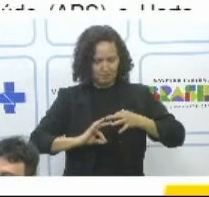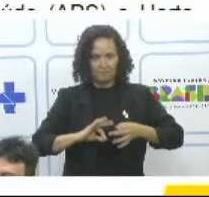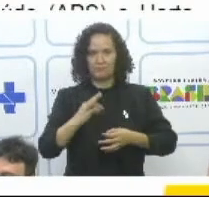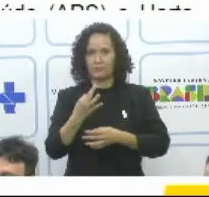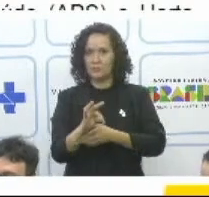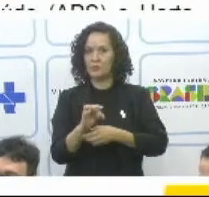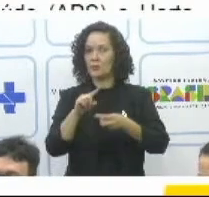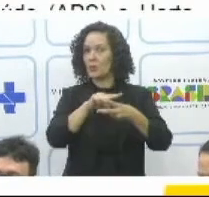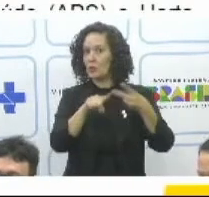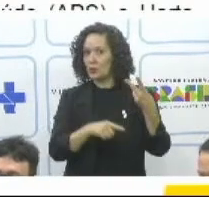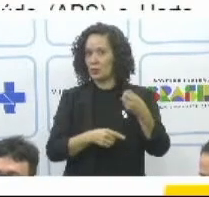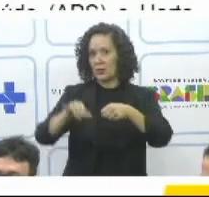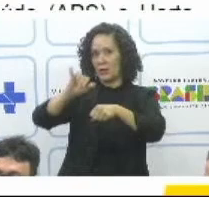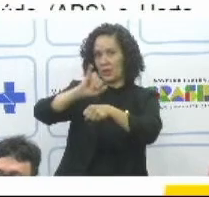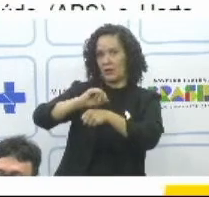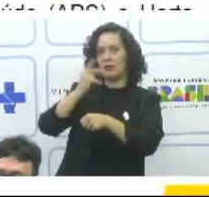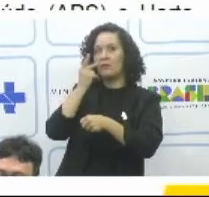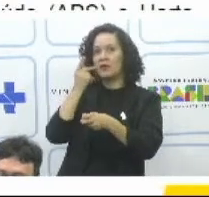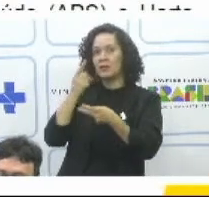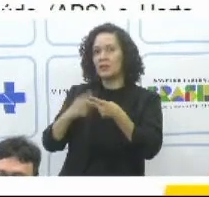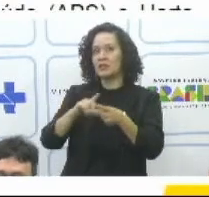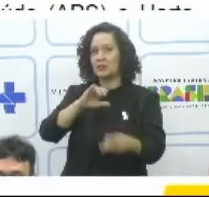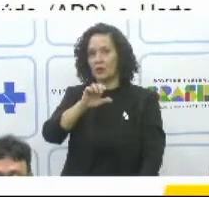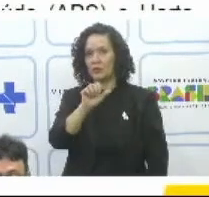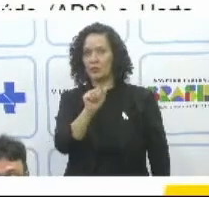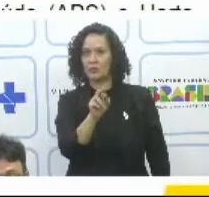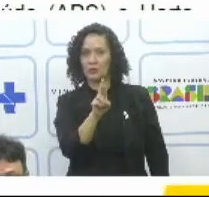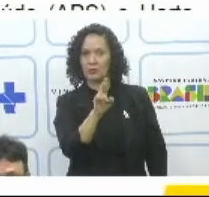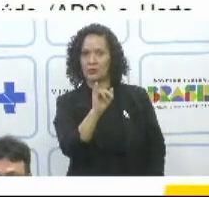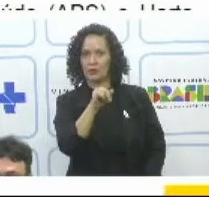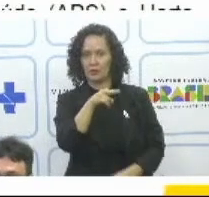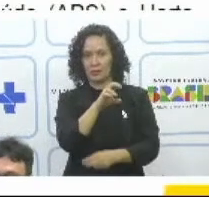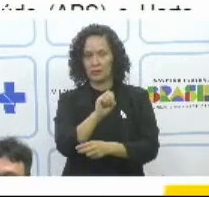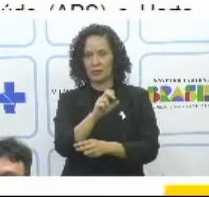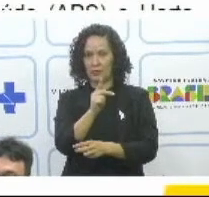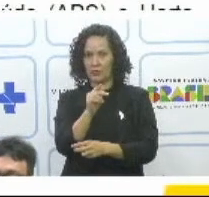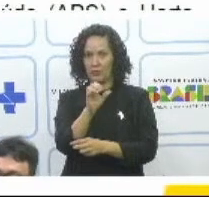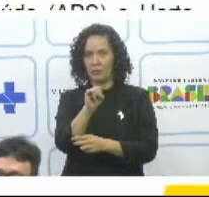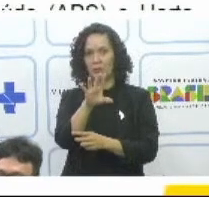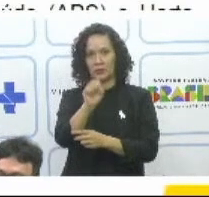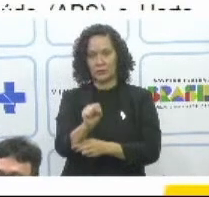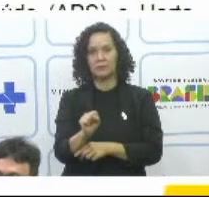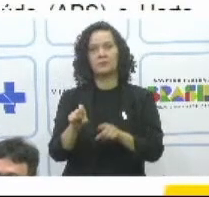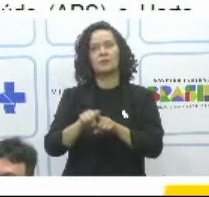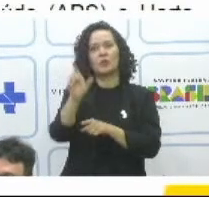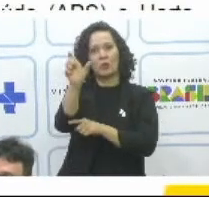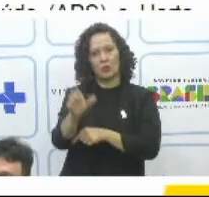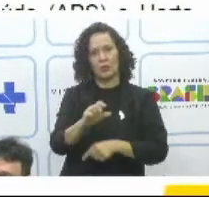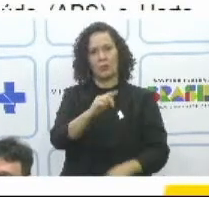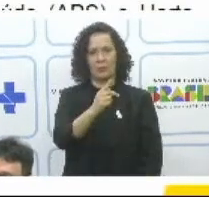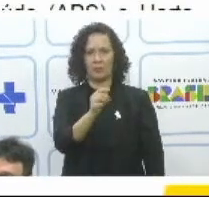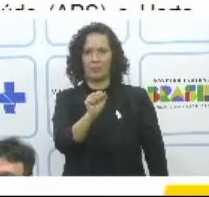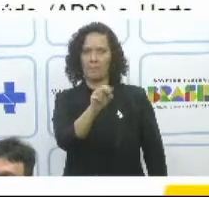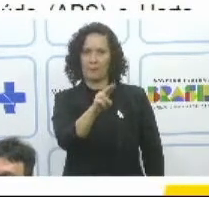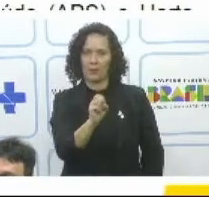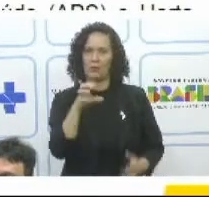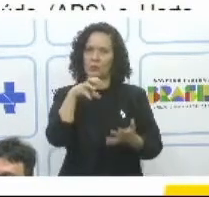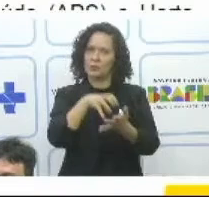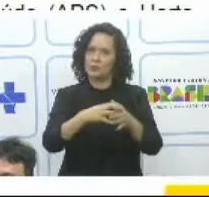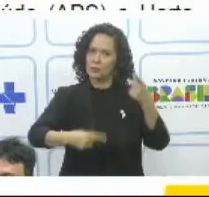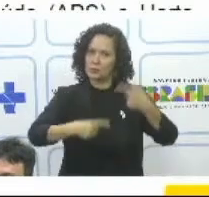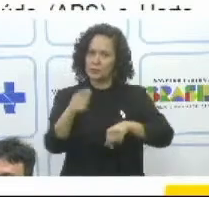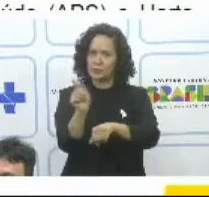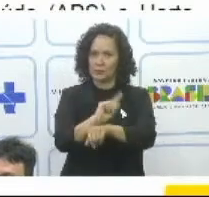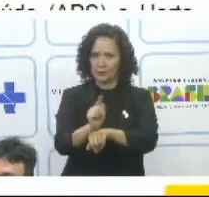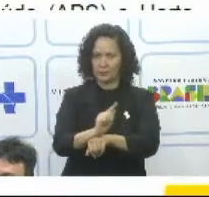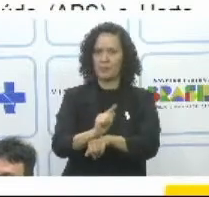Em Fortaleza e em Jardinópolis, né? Inclusive o Paulo, né, que compõe o núcleo, né, de gestão da Política